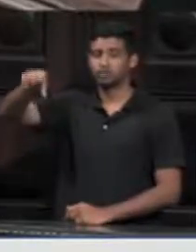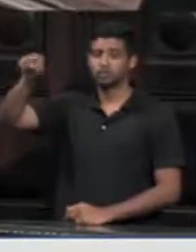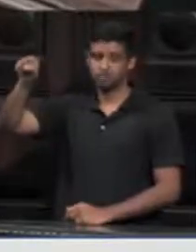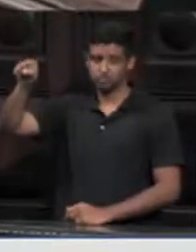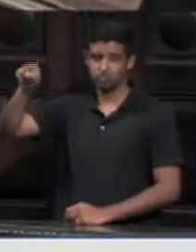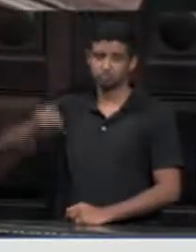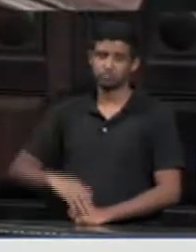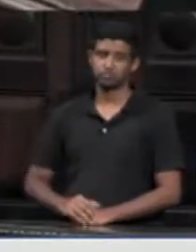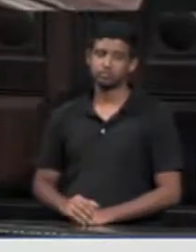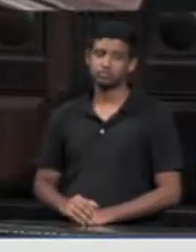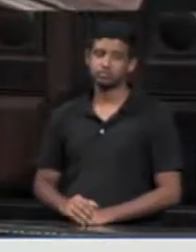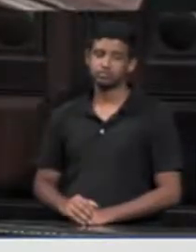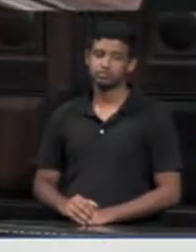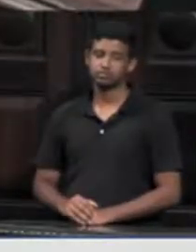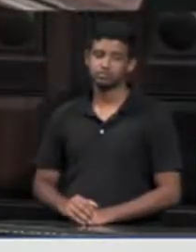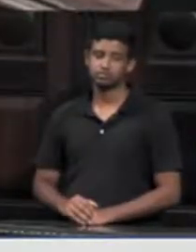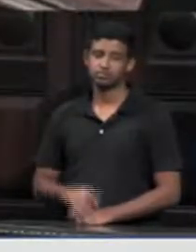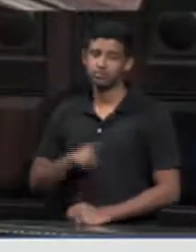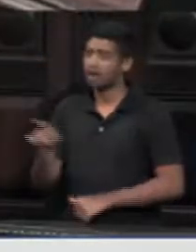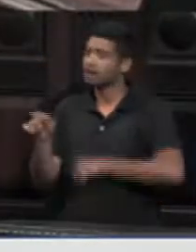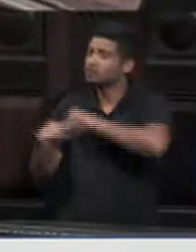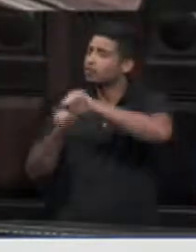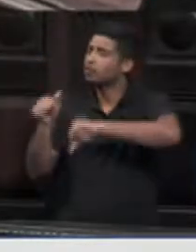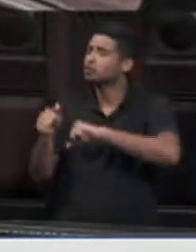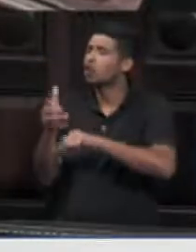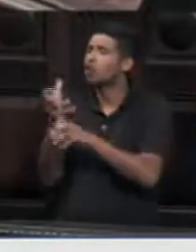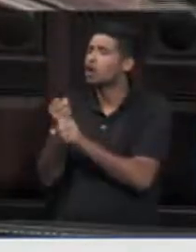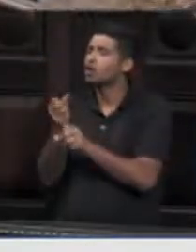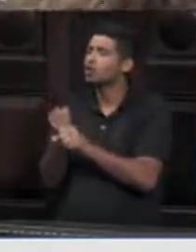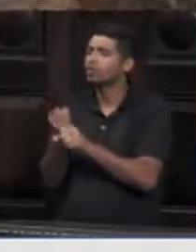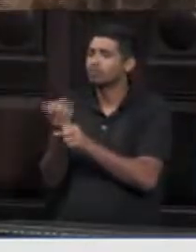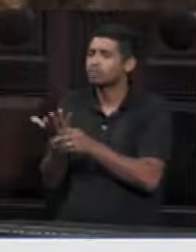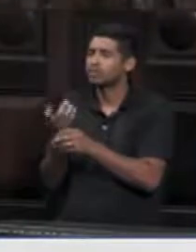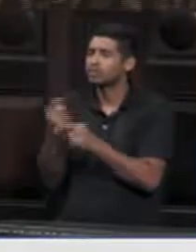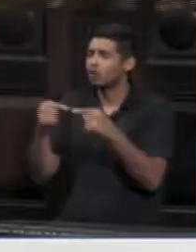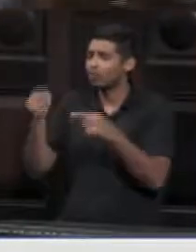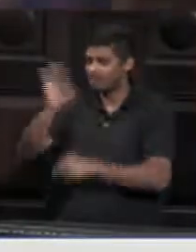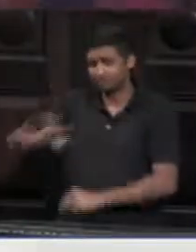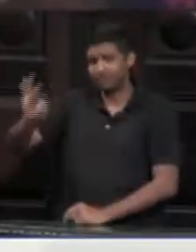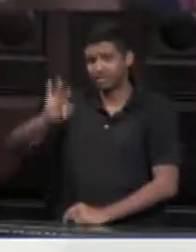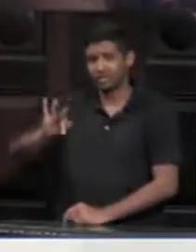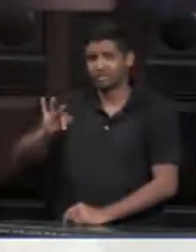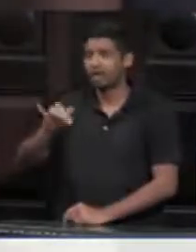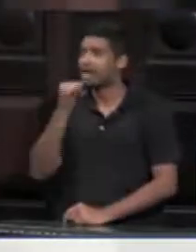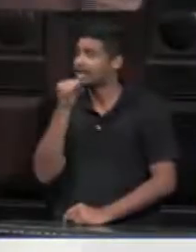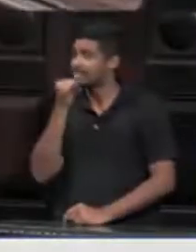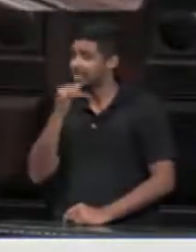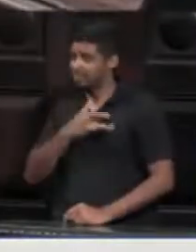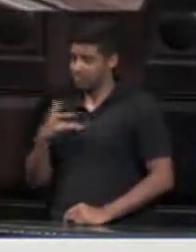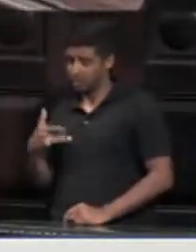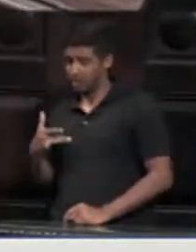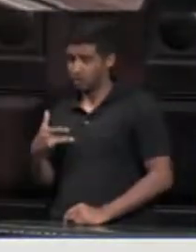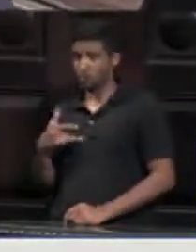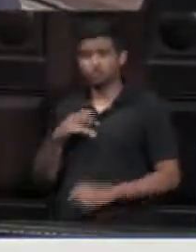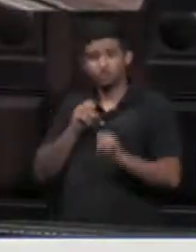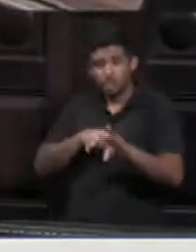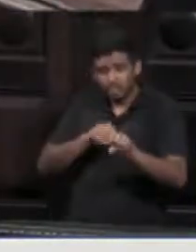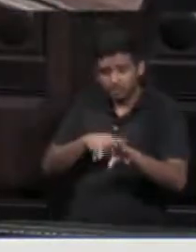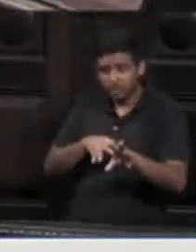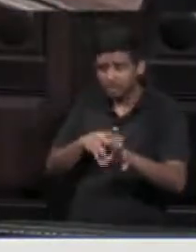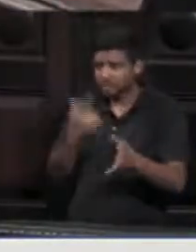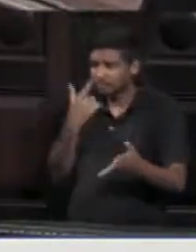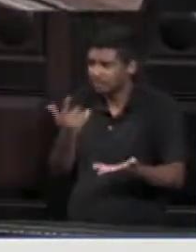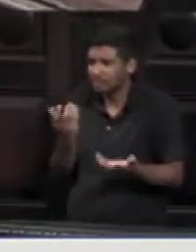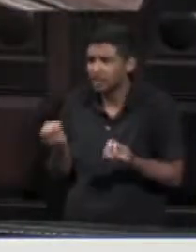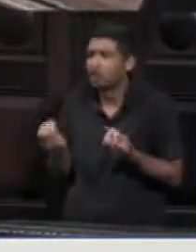viram entes federados dotados de autonomia, o que não era o caso antes da Constituição de 88. A saúde e a educação não estão aqui, e o Supremo tem